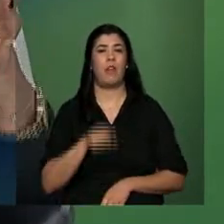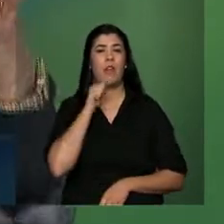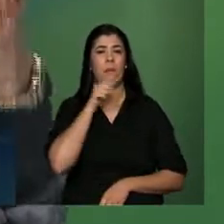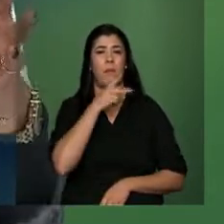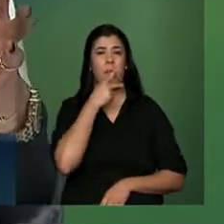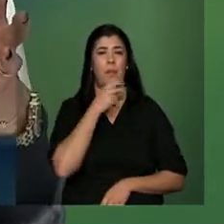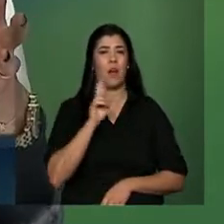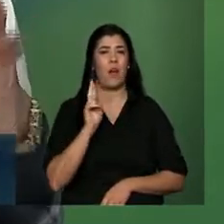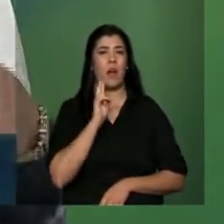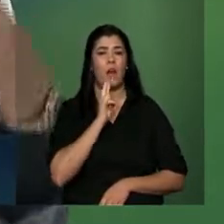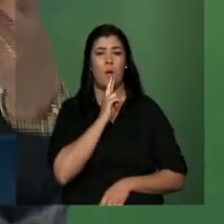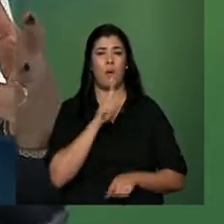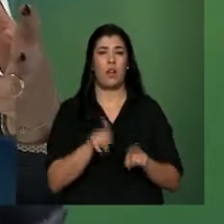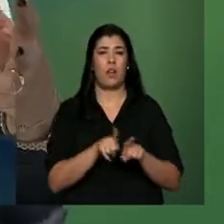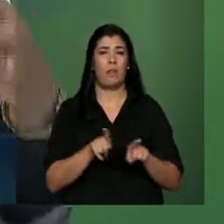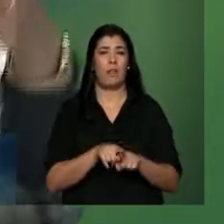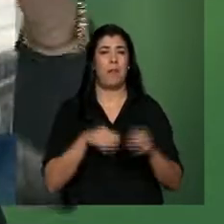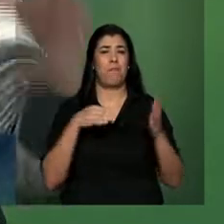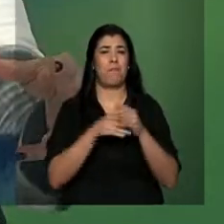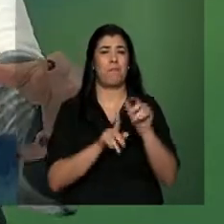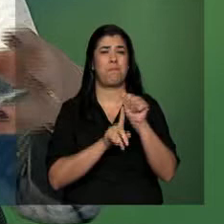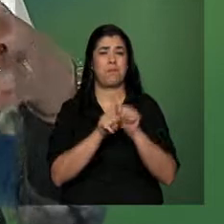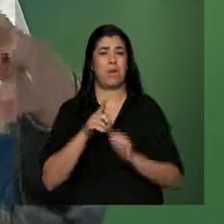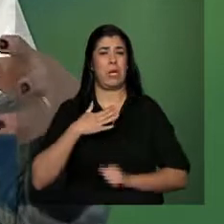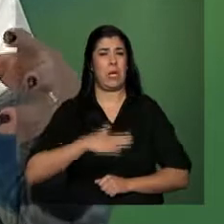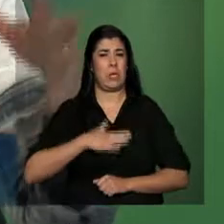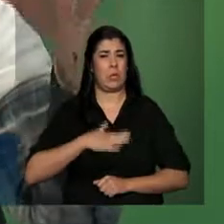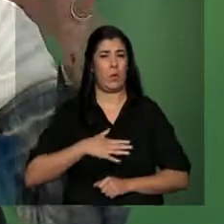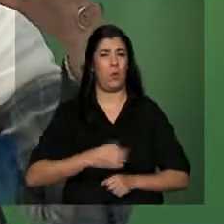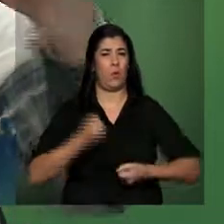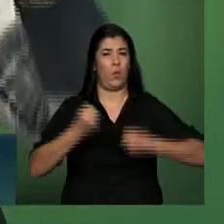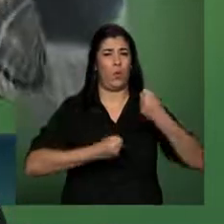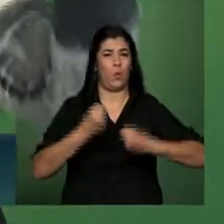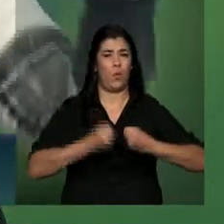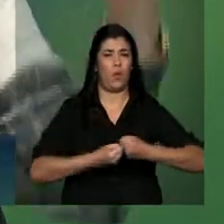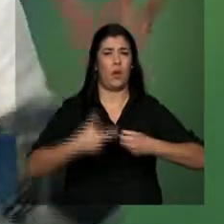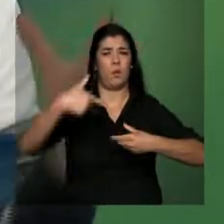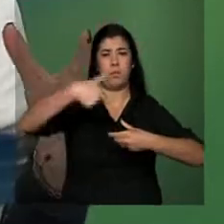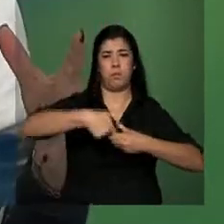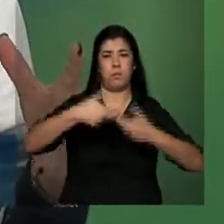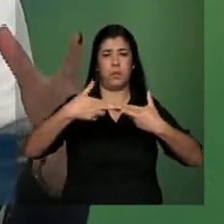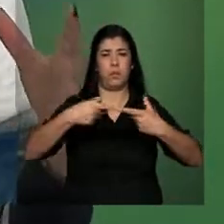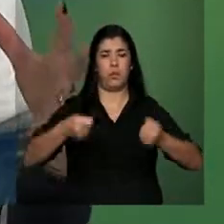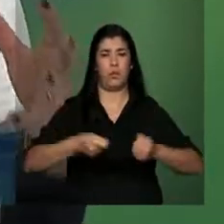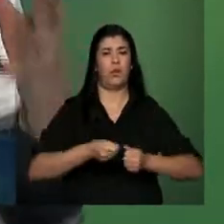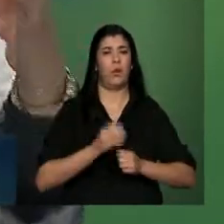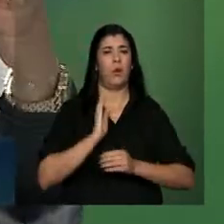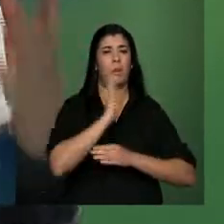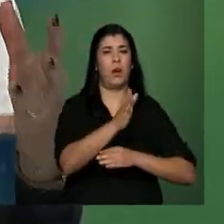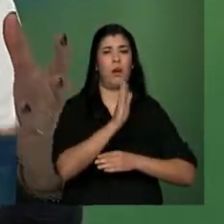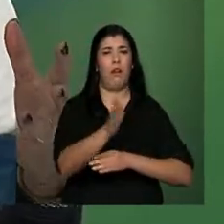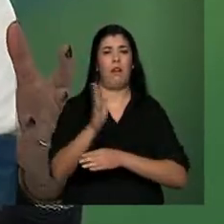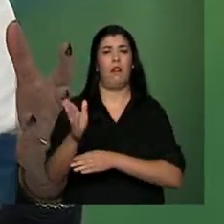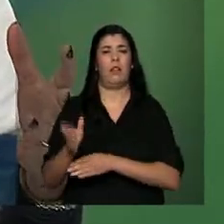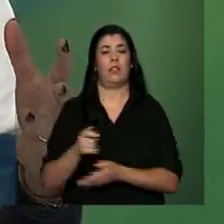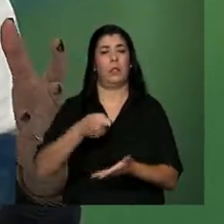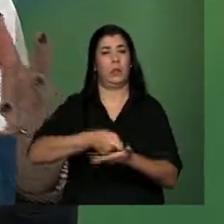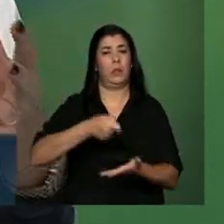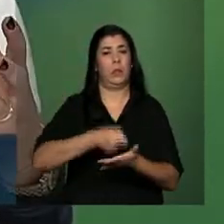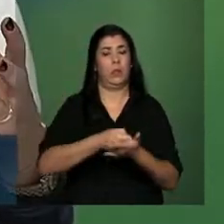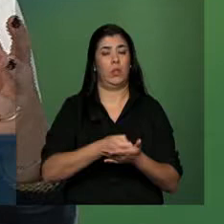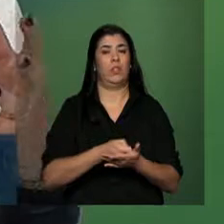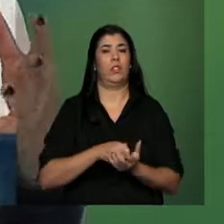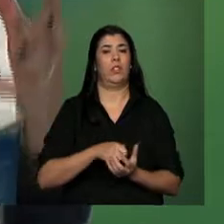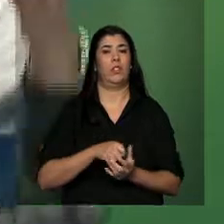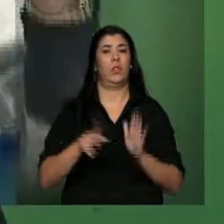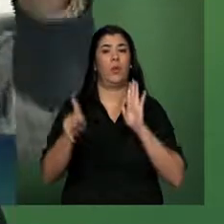possam, até agosto, se equiparem com carro, custeio, para poder colocar nos moldes das exigências